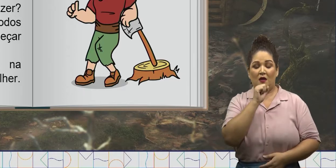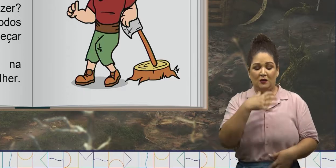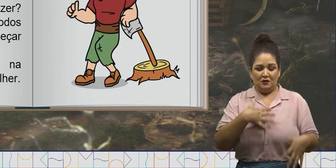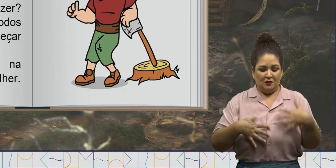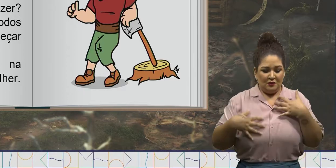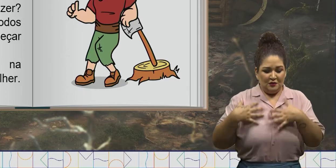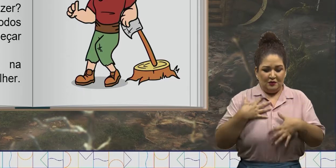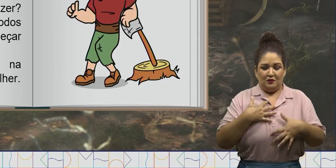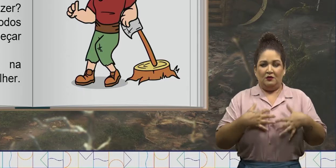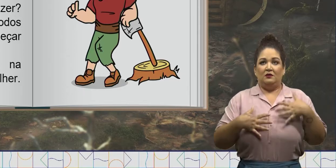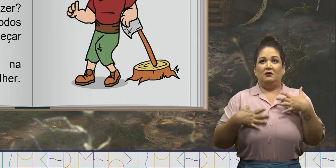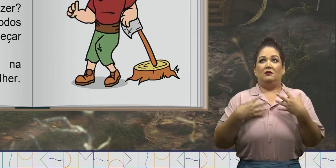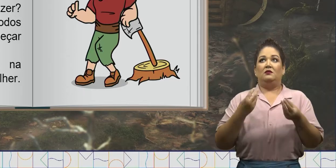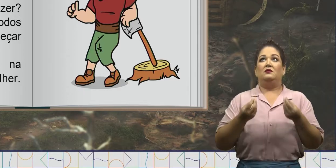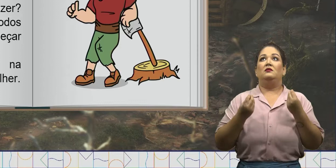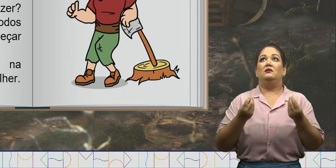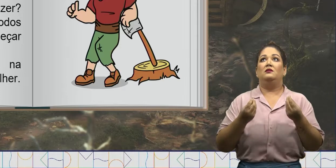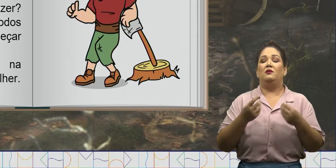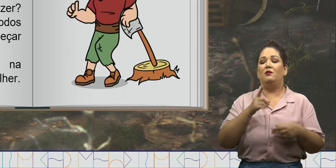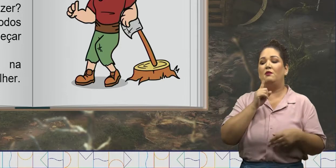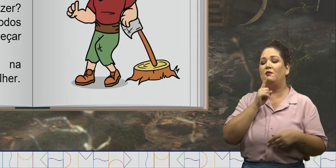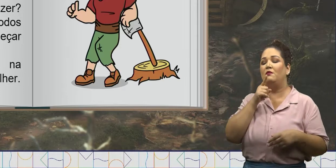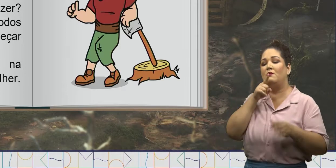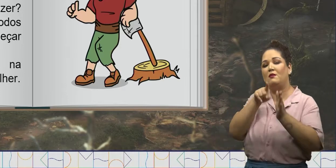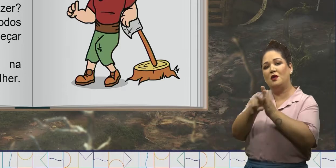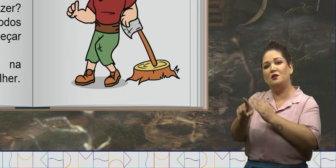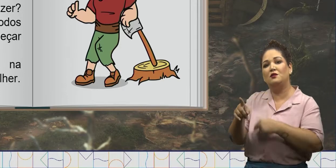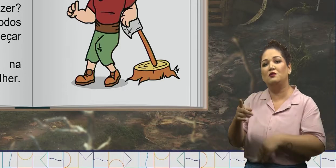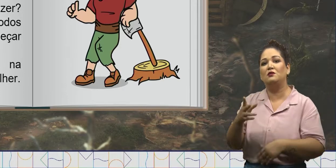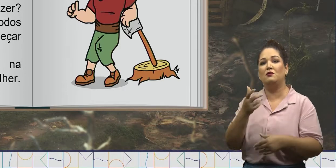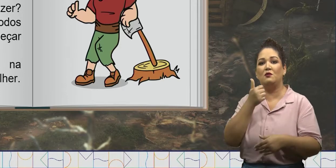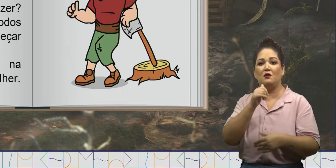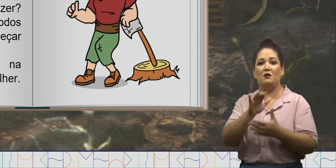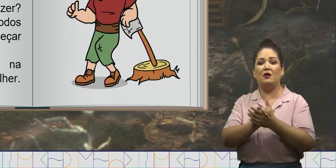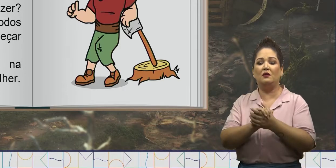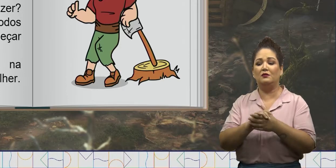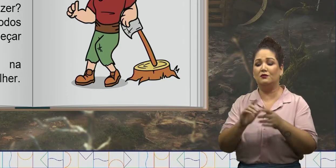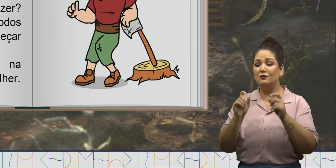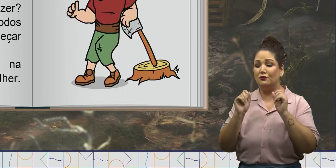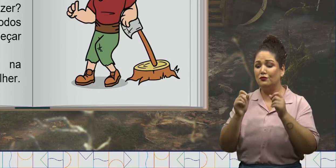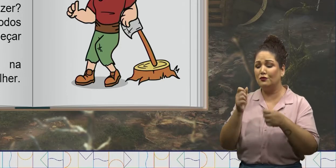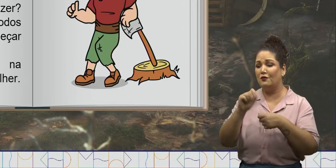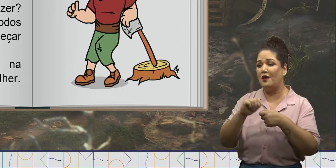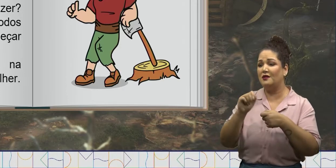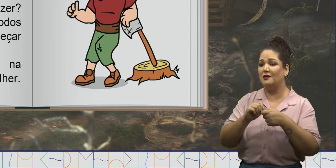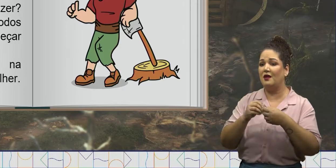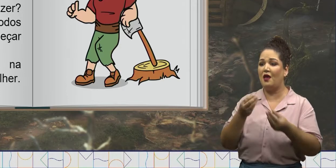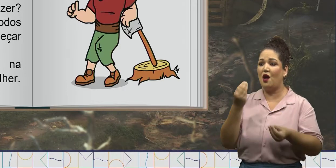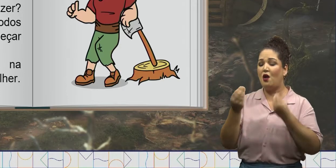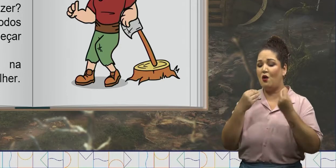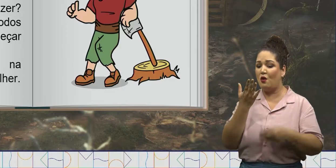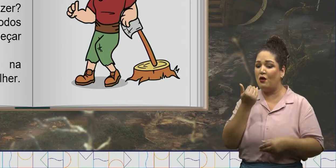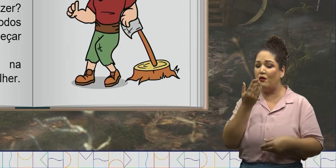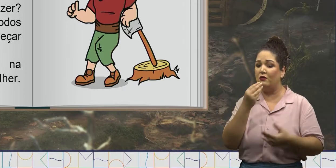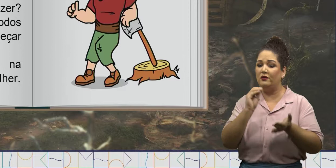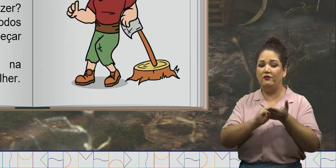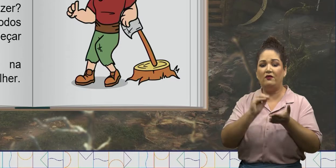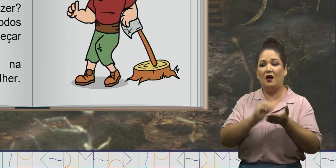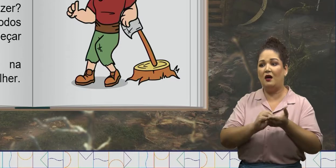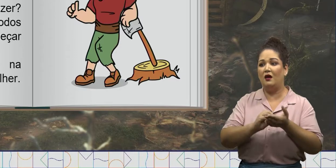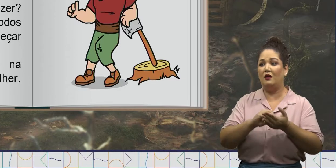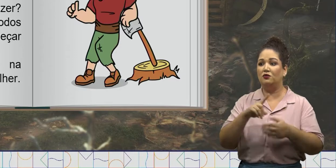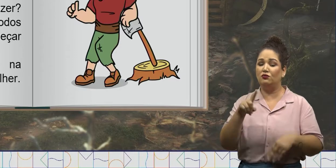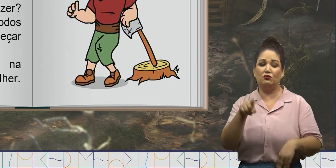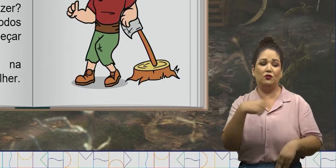Desesperado, o lenhador perguntou para sua esposa: "O que vamos fazer? Desse jeito, vamos